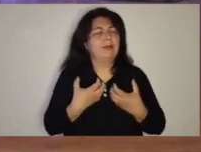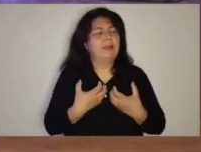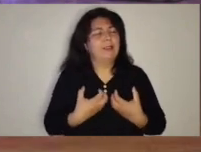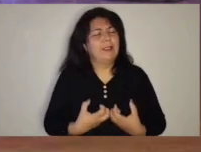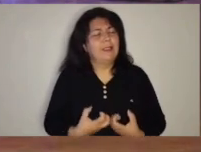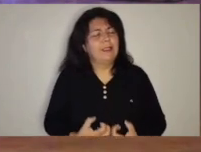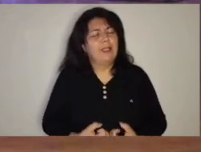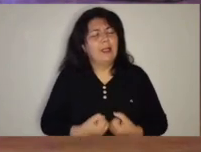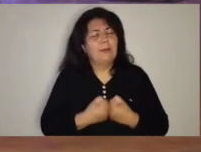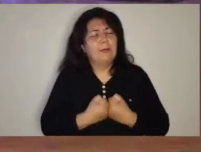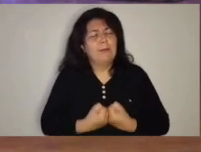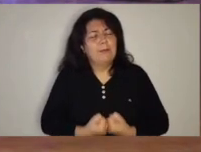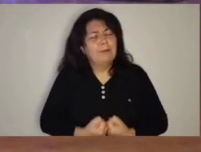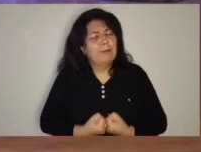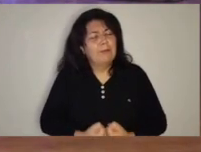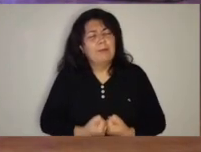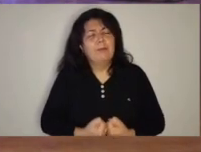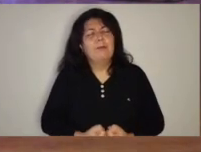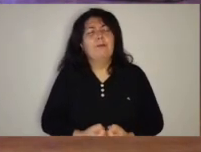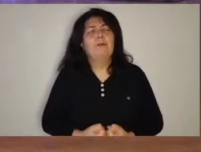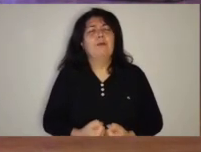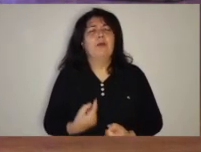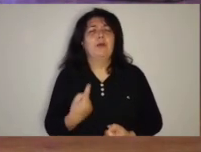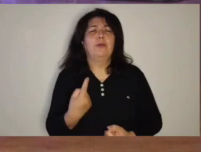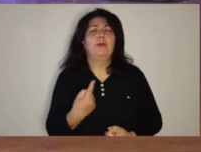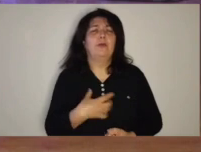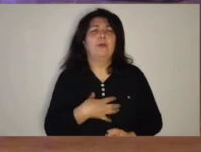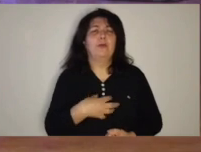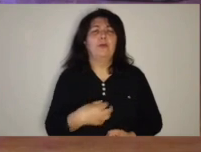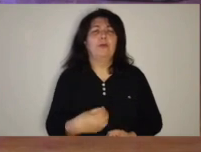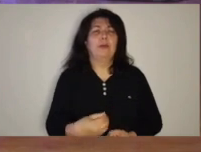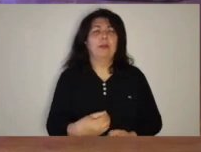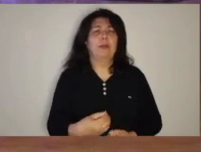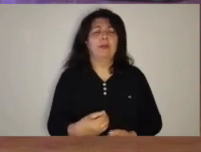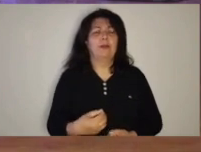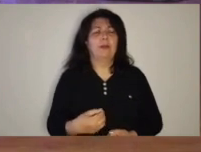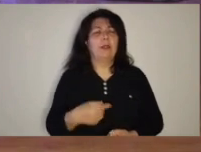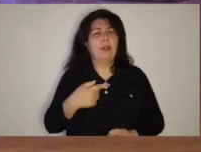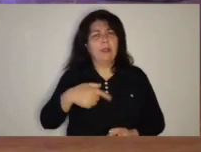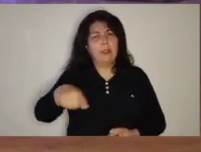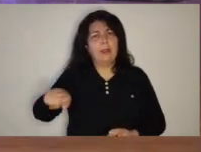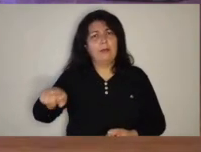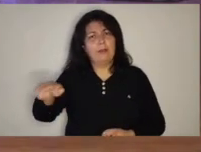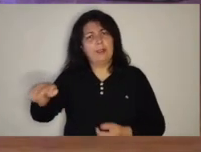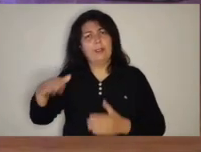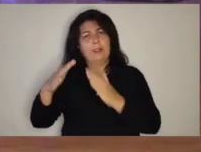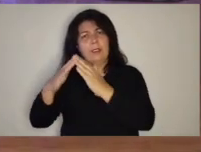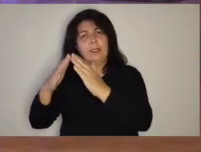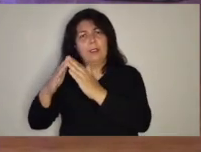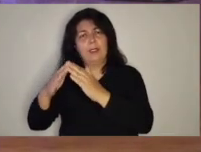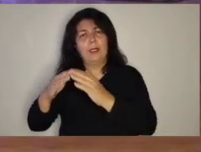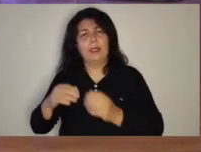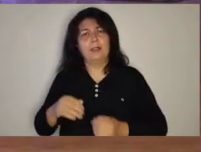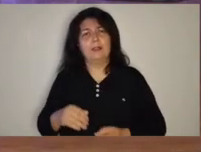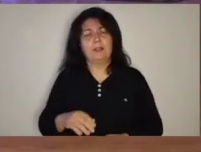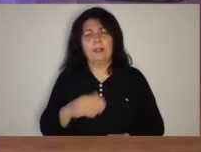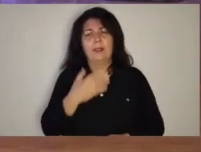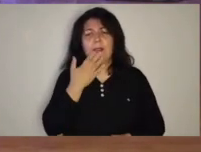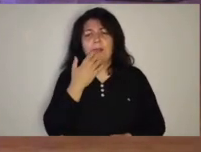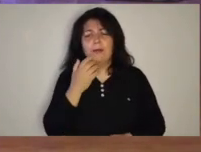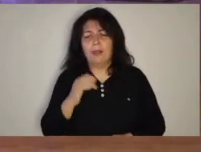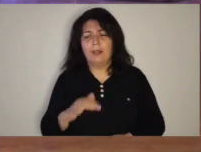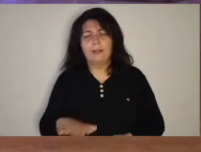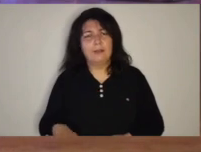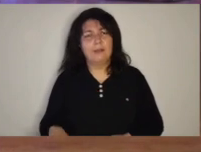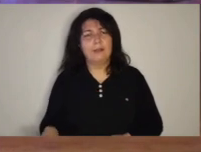não tinha condição, irmãos. Porque eu queria muito ter um filho. E aí, irmãos, eu chegava naquela casa,